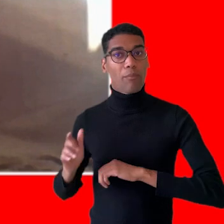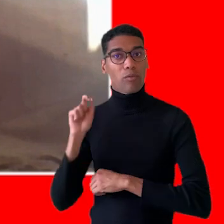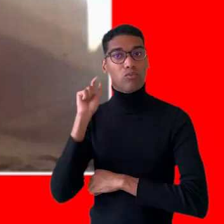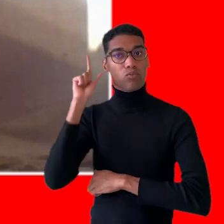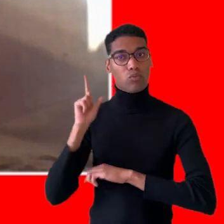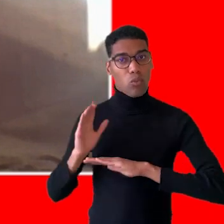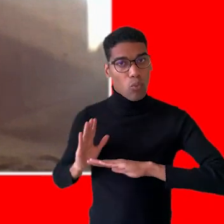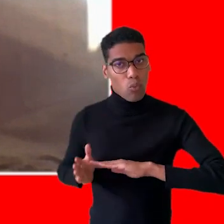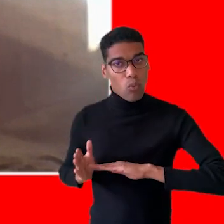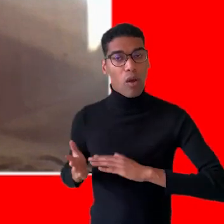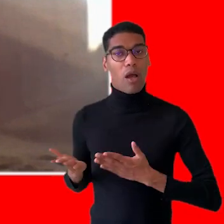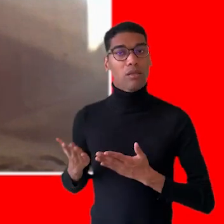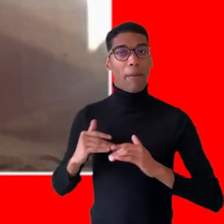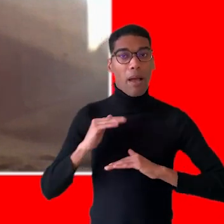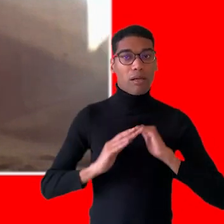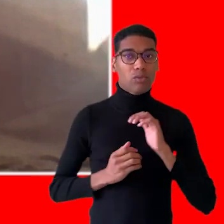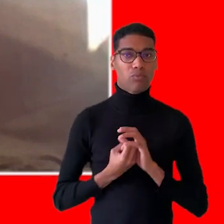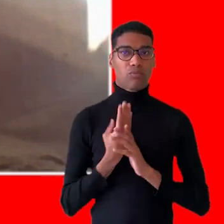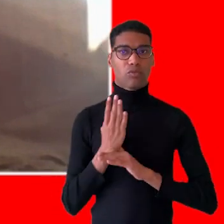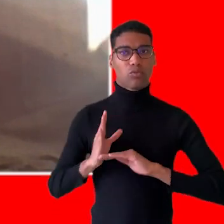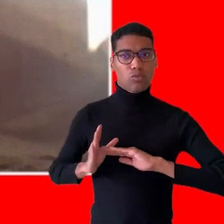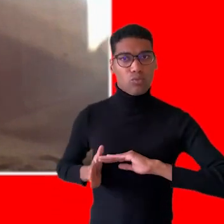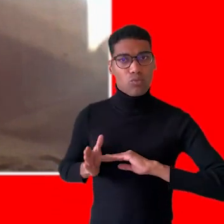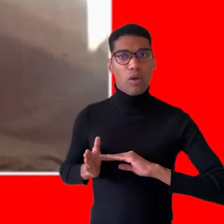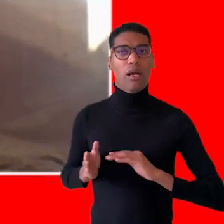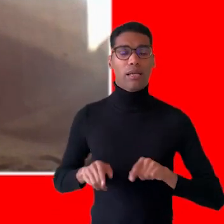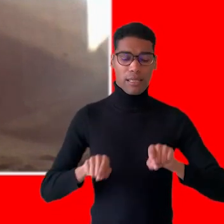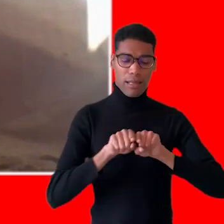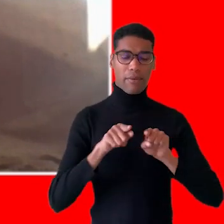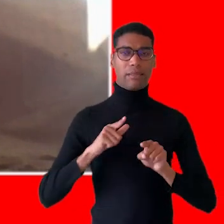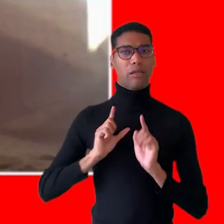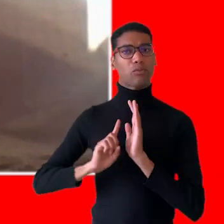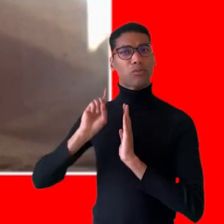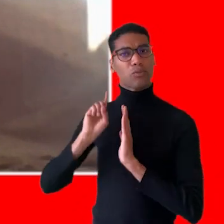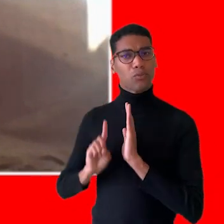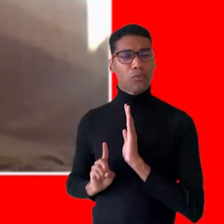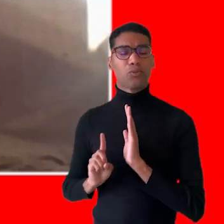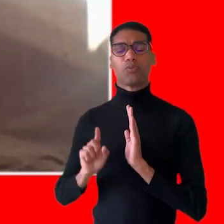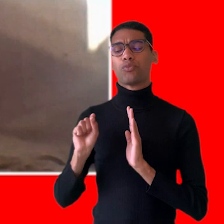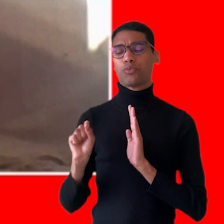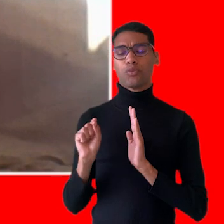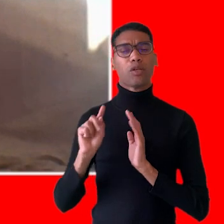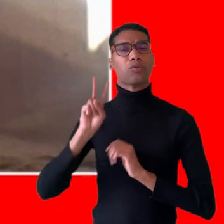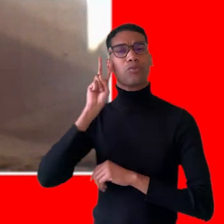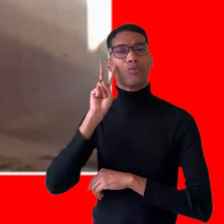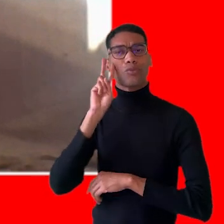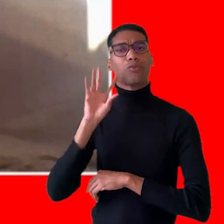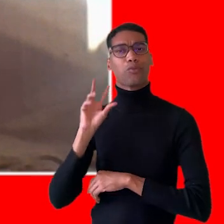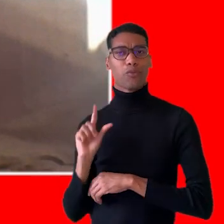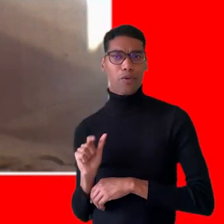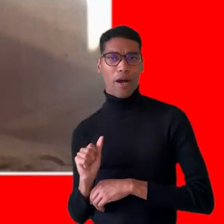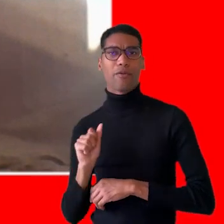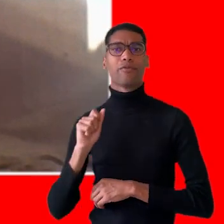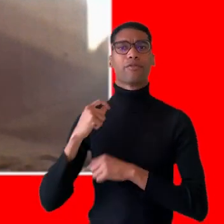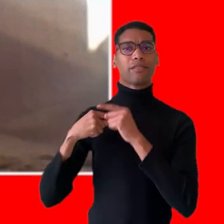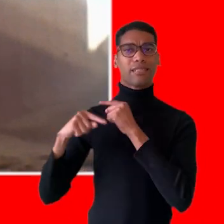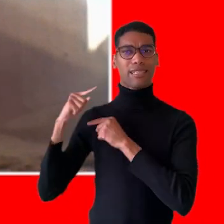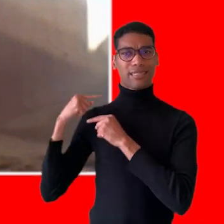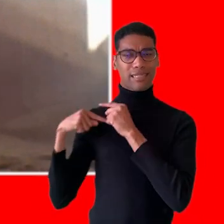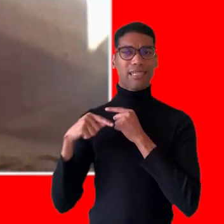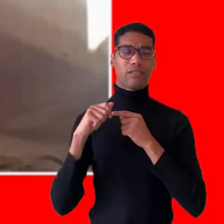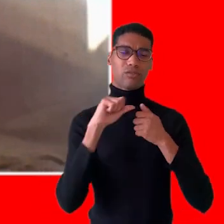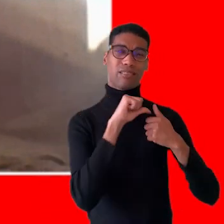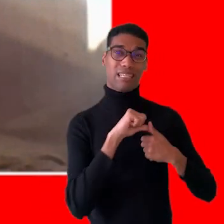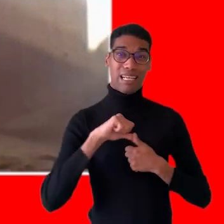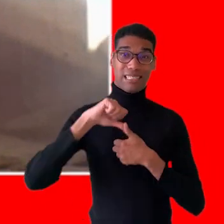culturas contemporâneas, as produções contemporâneas, e também tem direito à história dos afrodescendentes nas Américas, no Brasil